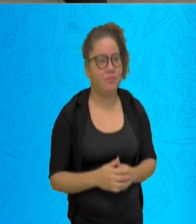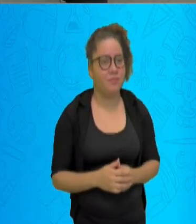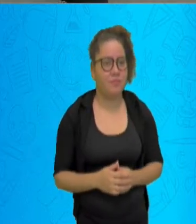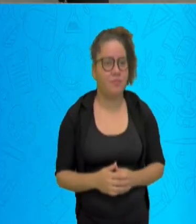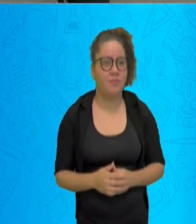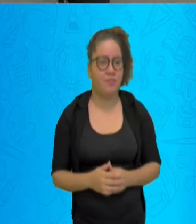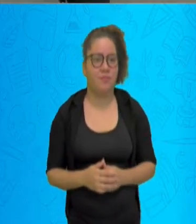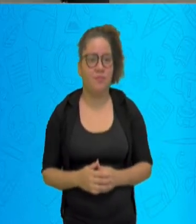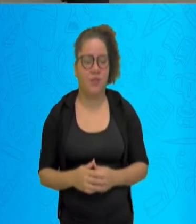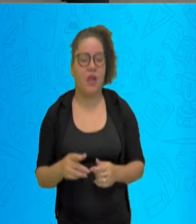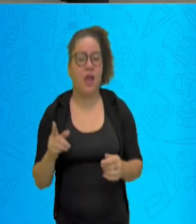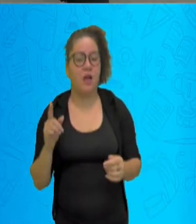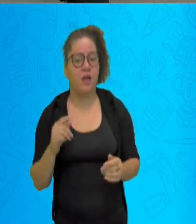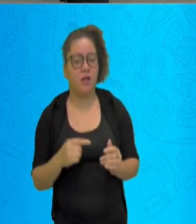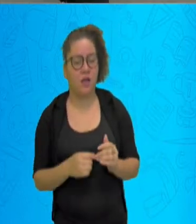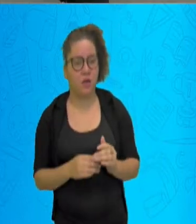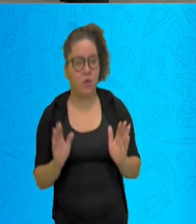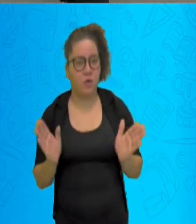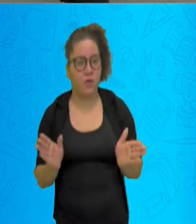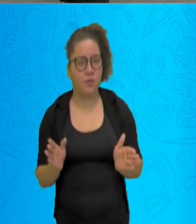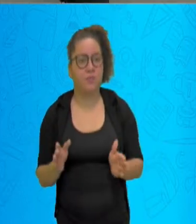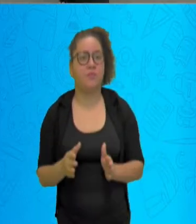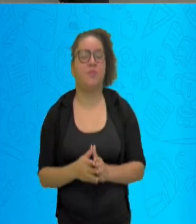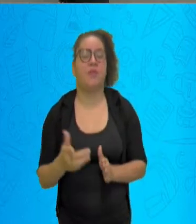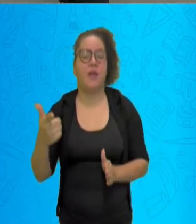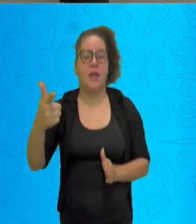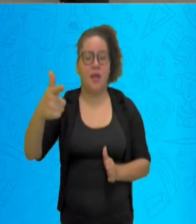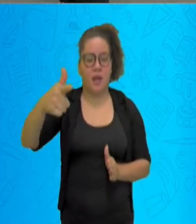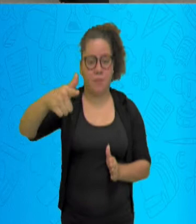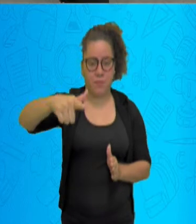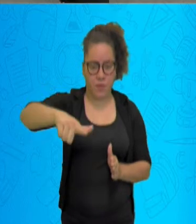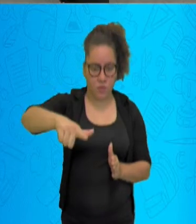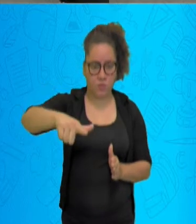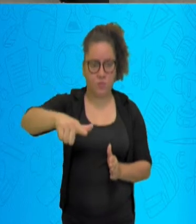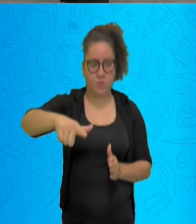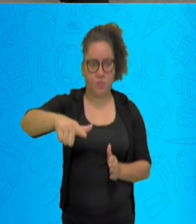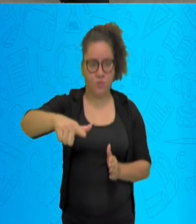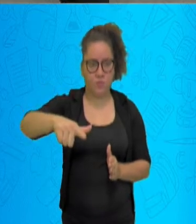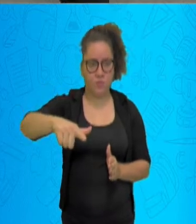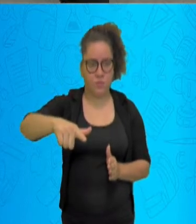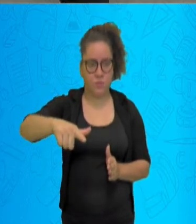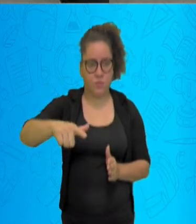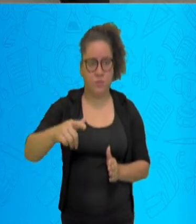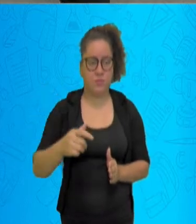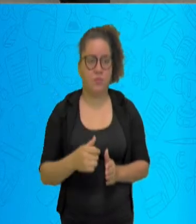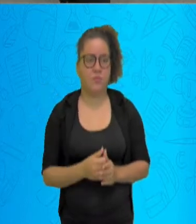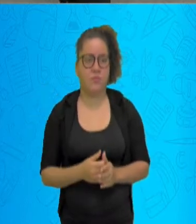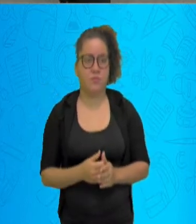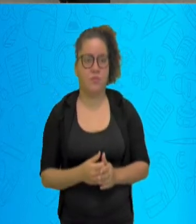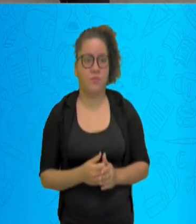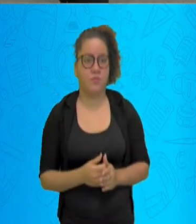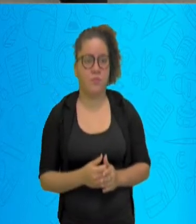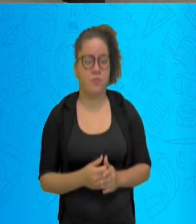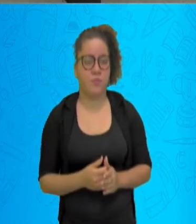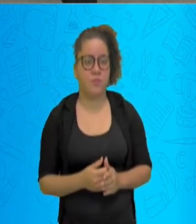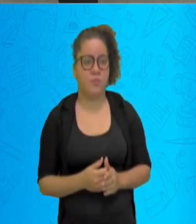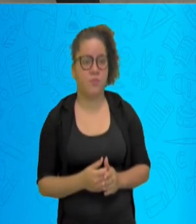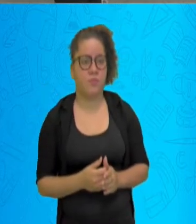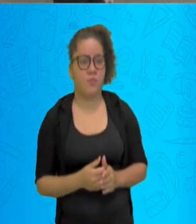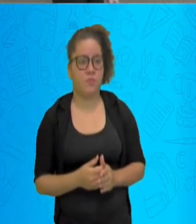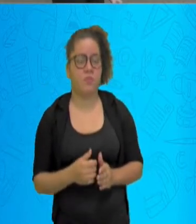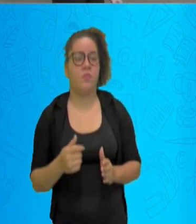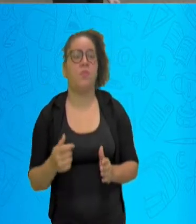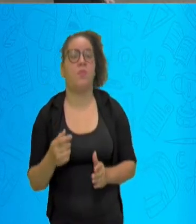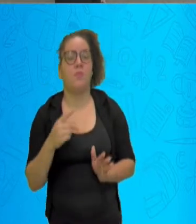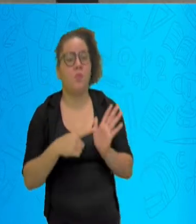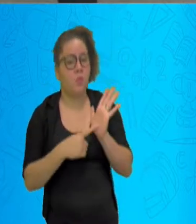olha, aqui eu vou repetir, mas eu já poderia estar resolvendo aqui esse sinal, mas